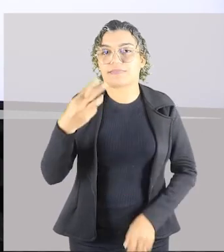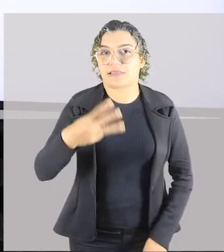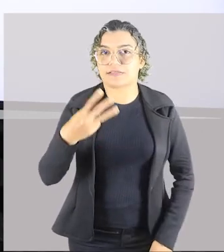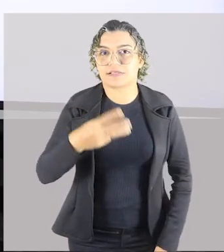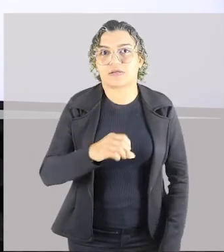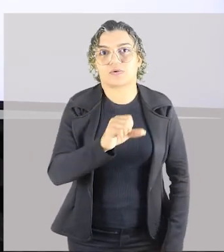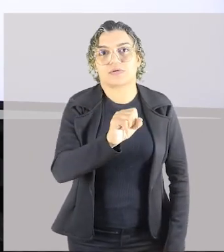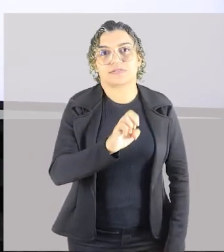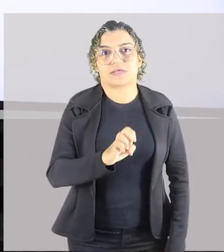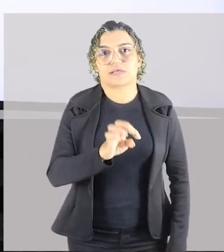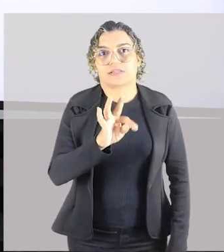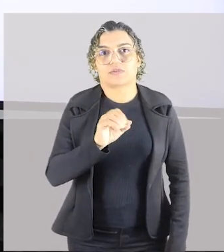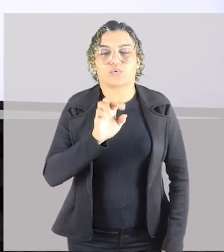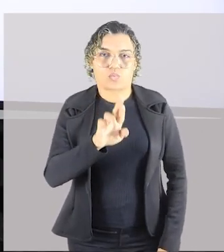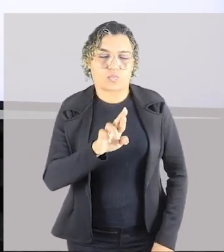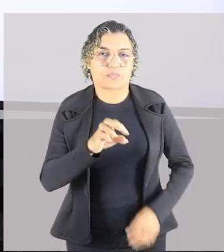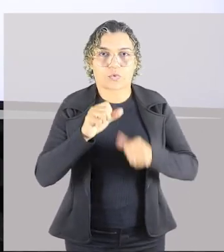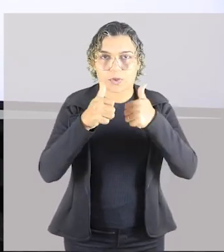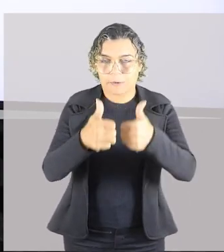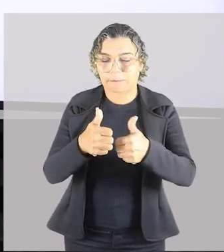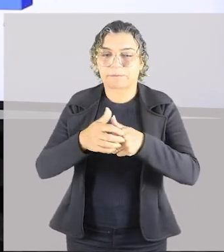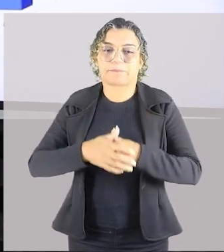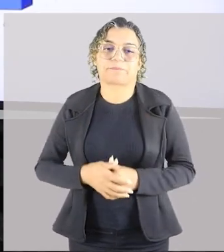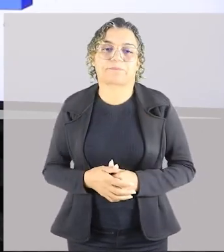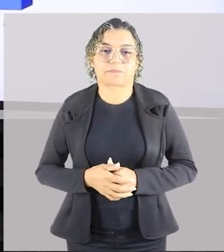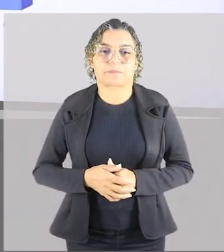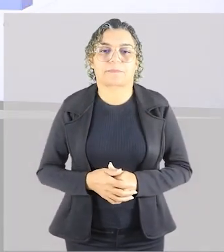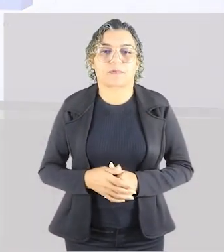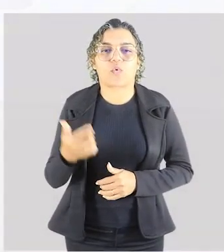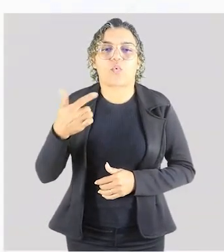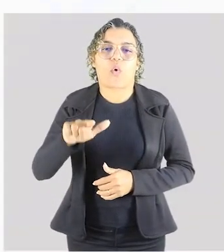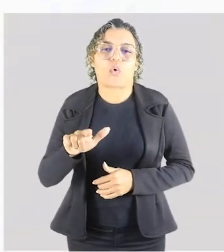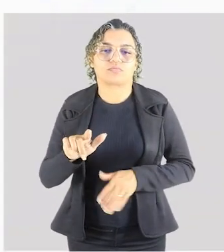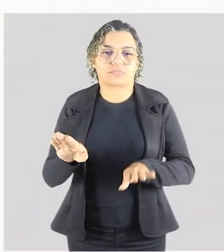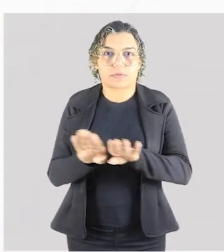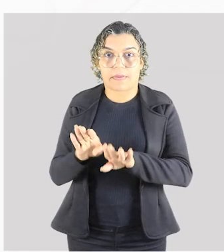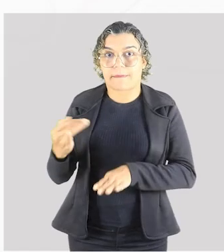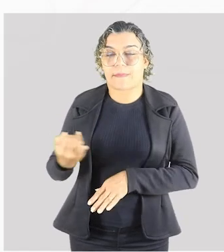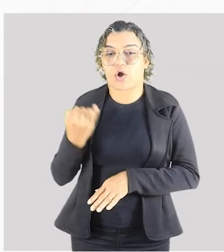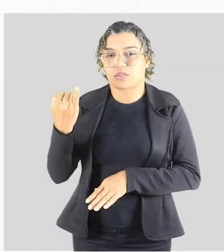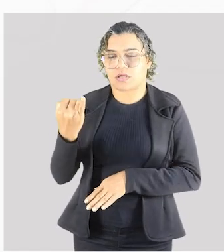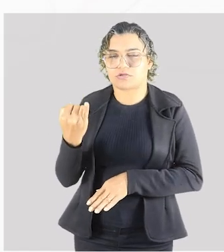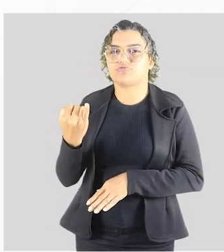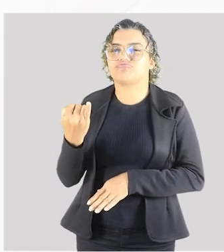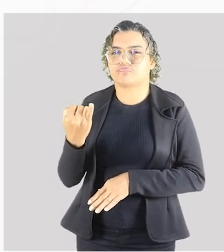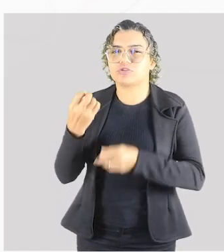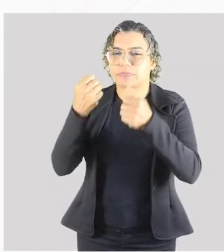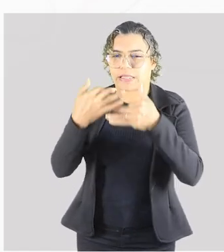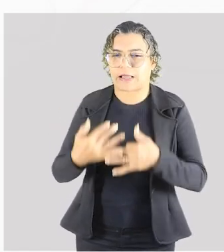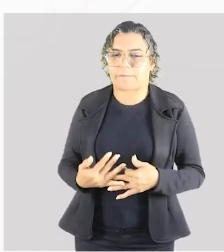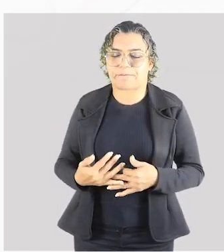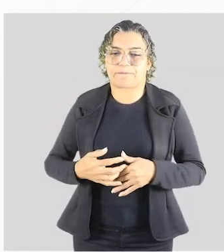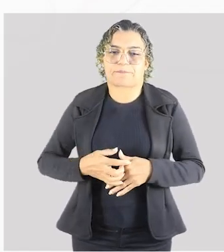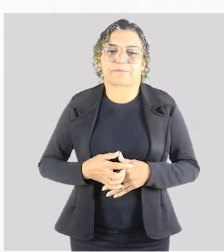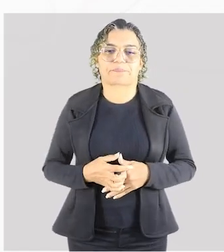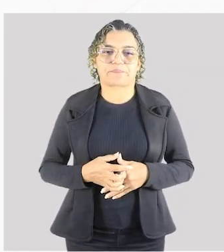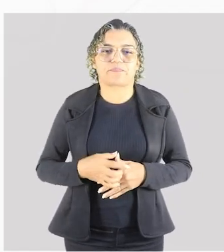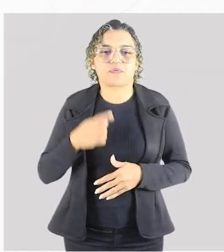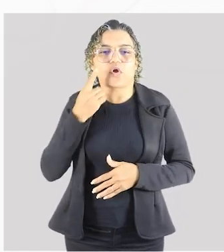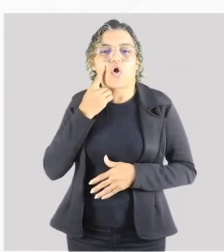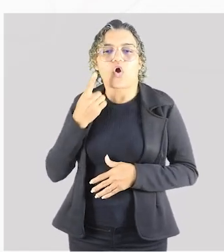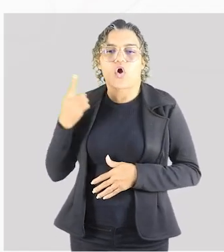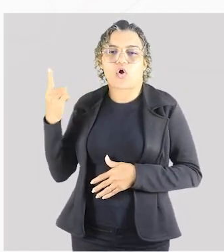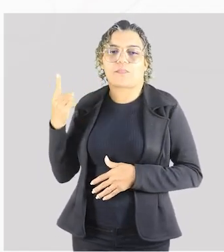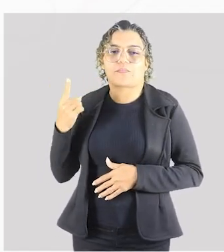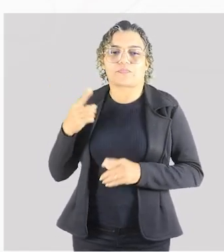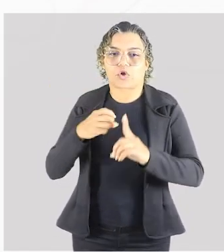setor, setor terciário. Belezinha? Um outro ponto importante, só para a gente frisar aqui, tá? Veja, por exemplo,